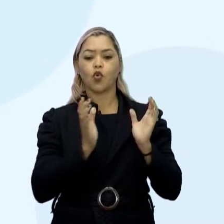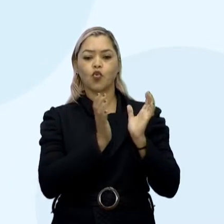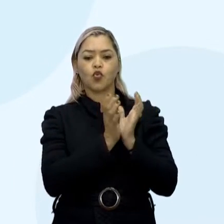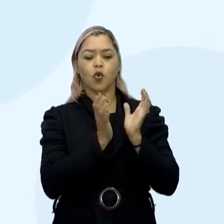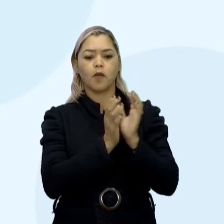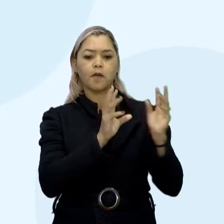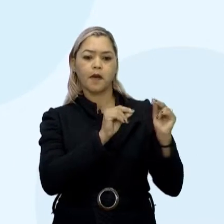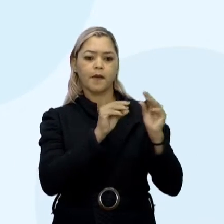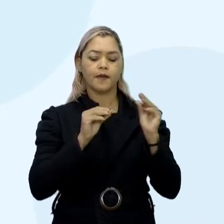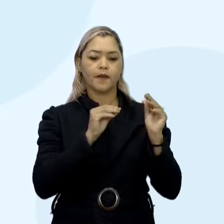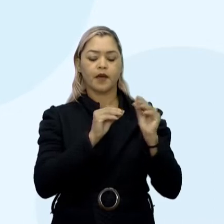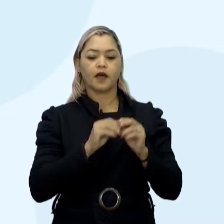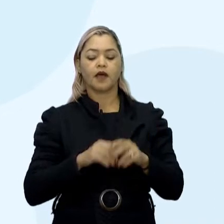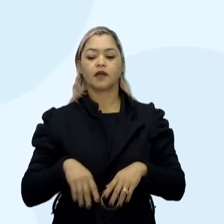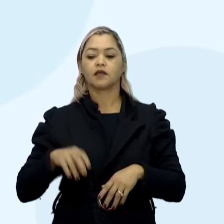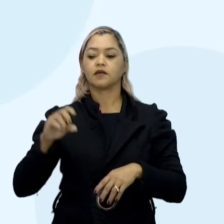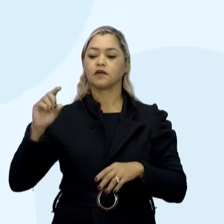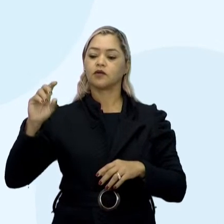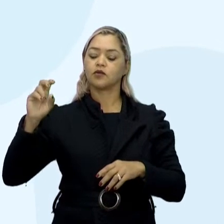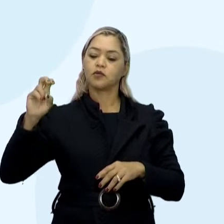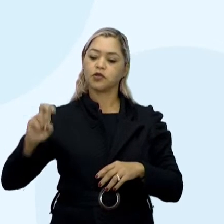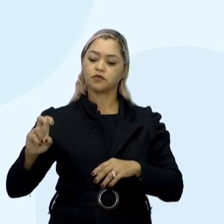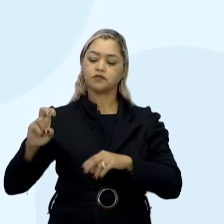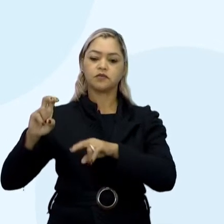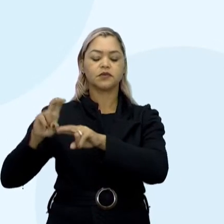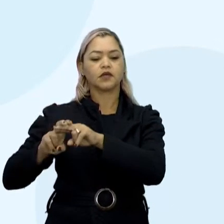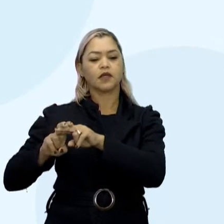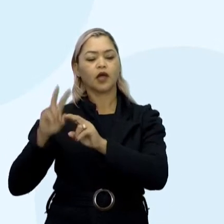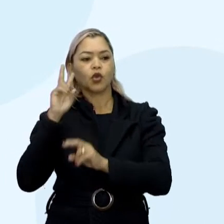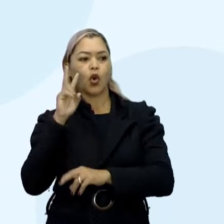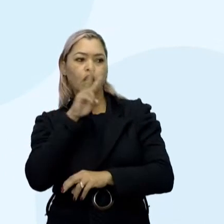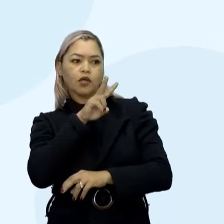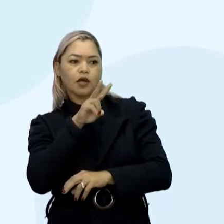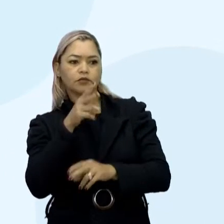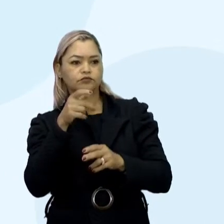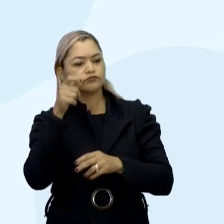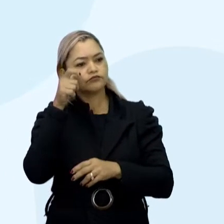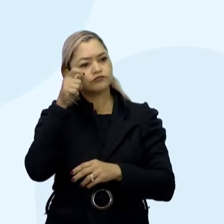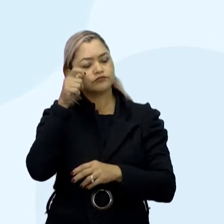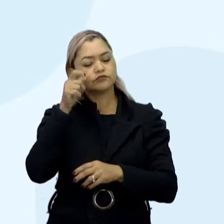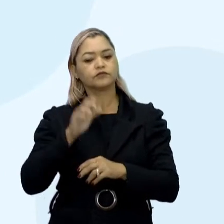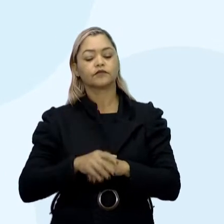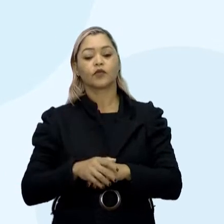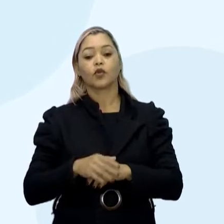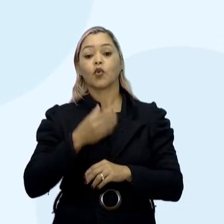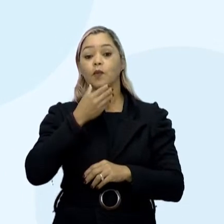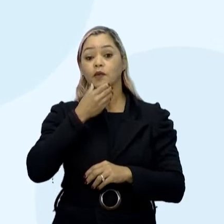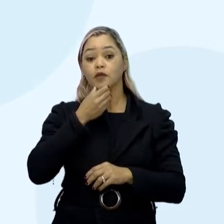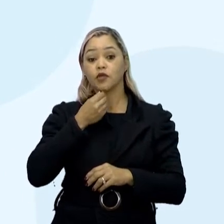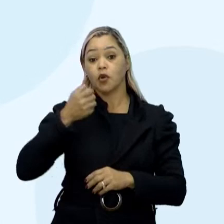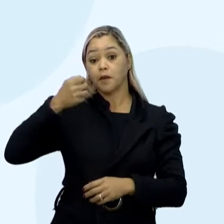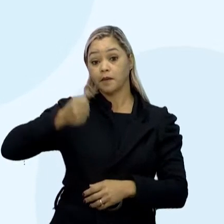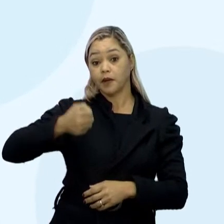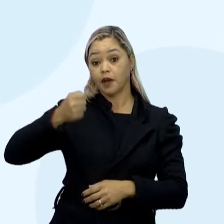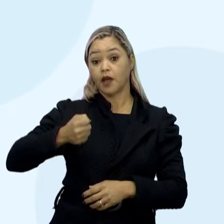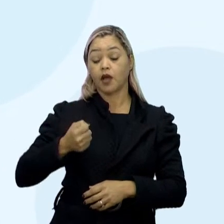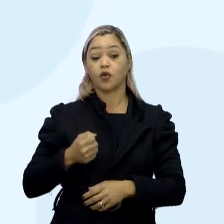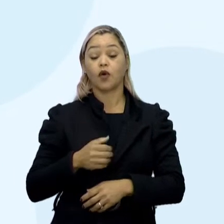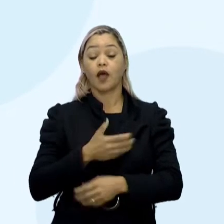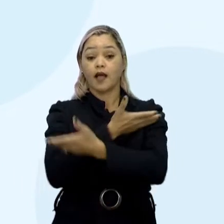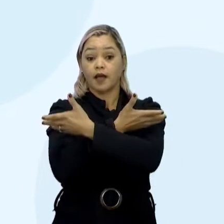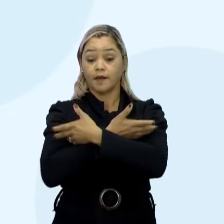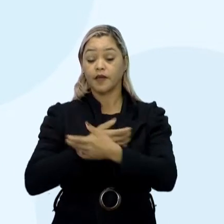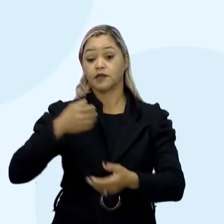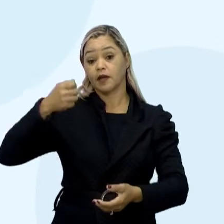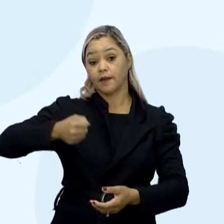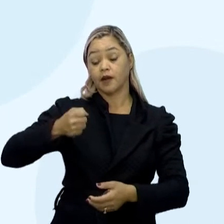banco, olhando todos eles. Esse menino, ele é um menino branco, ele está com uma camisa também branca, um